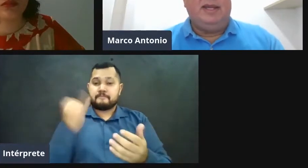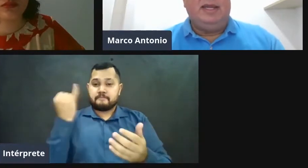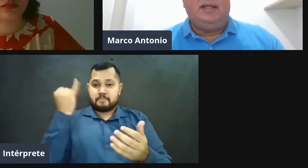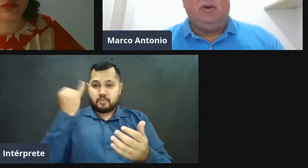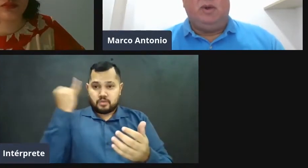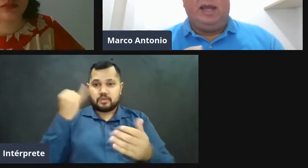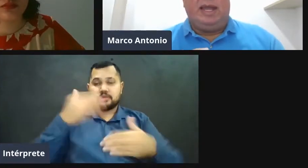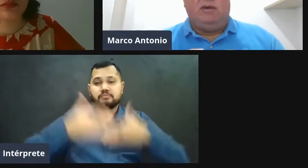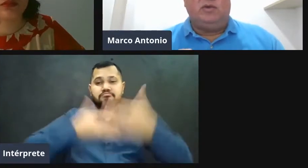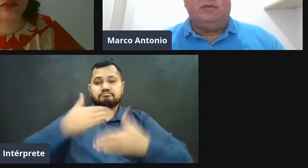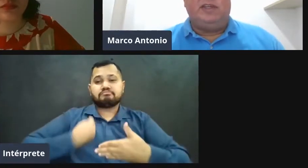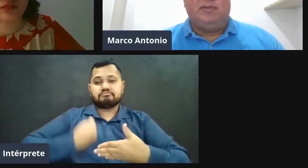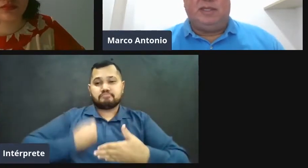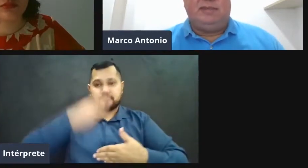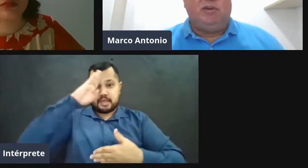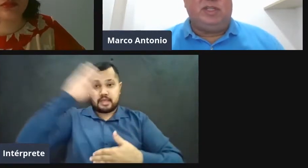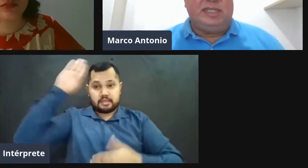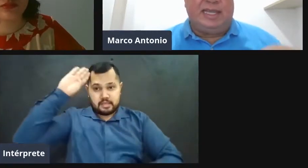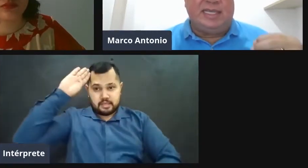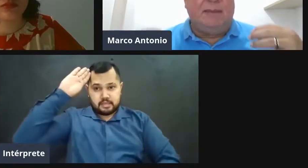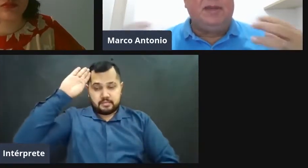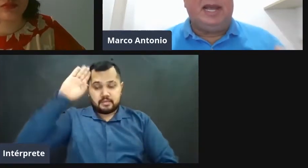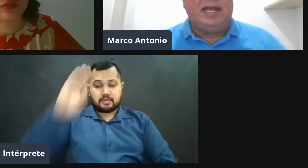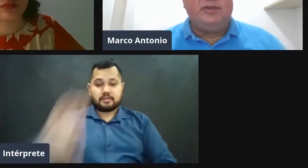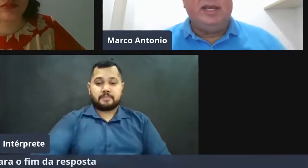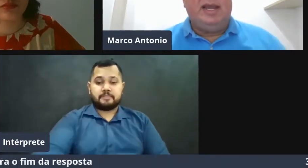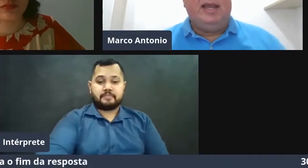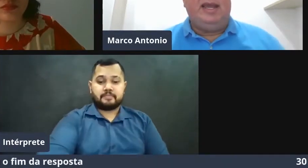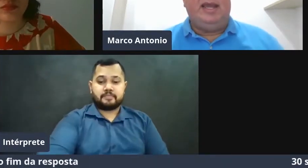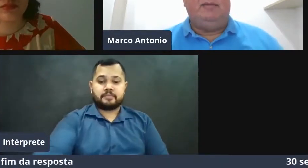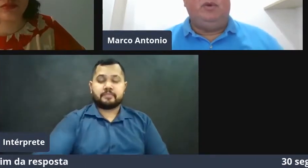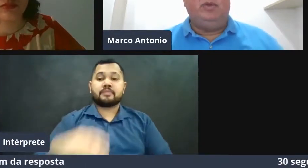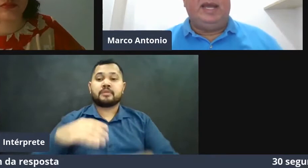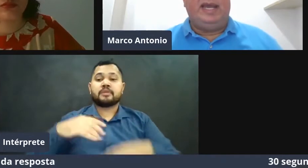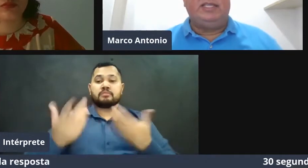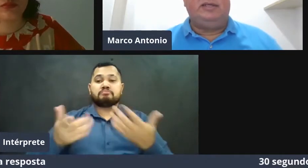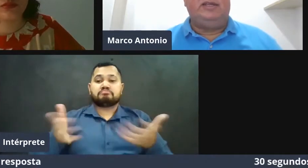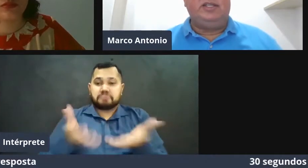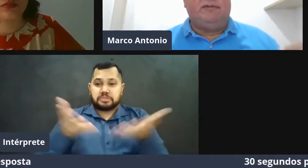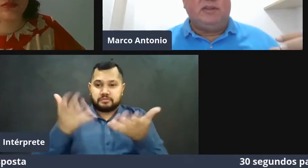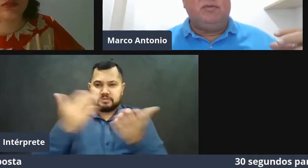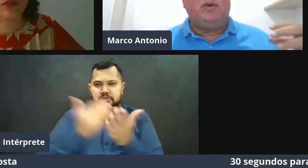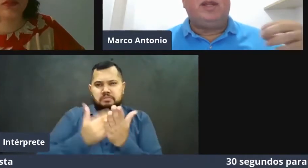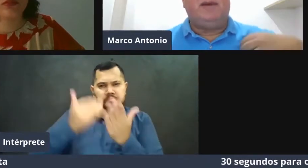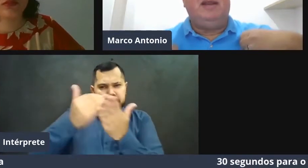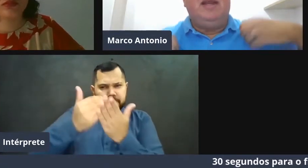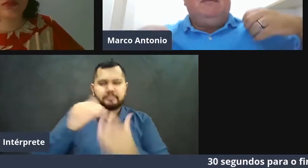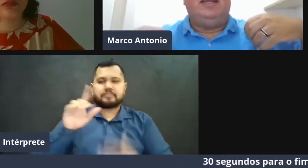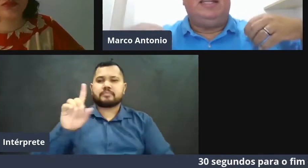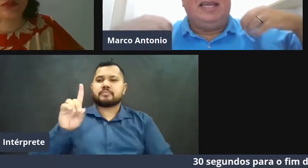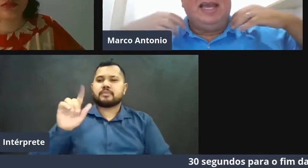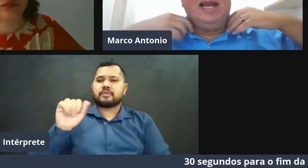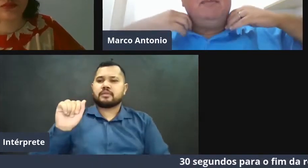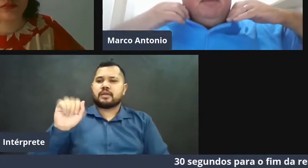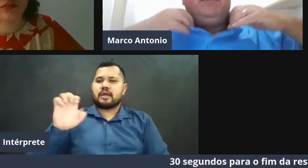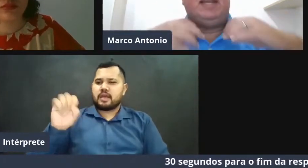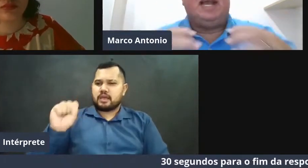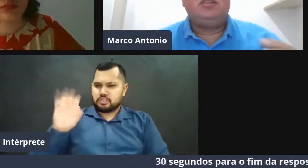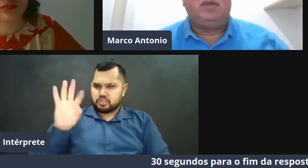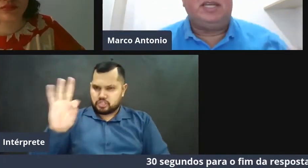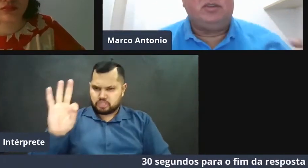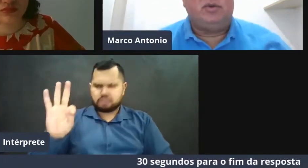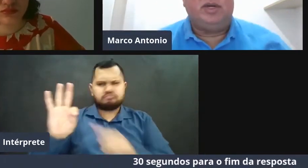vida acadêmica. Então, os investimentos vão ter que ser ampliados. O DAEST, que já faz um bom trabalho, vai ter